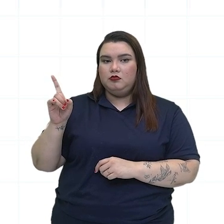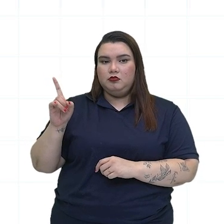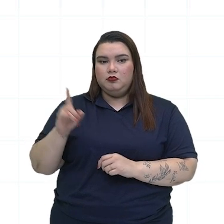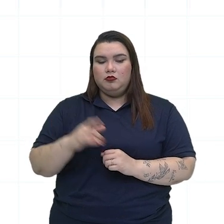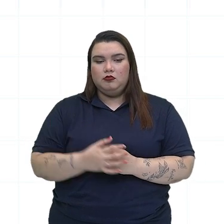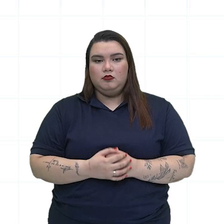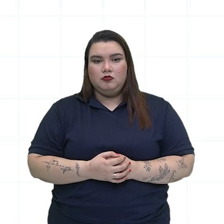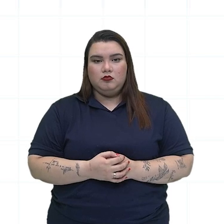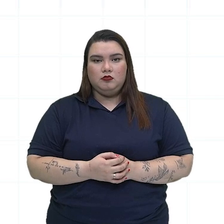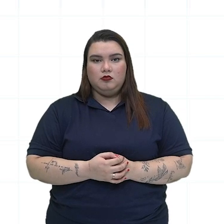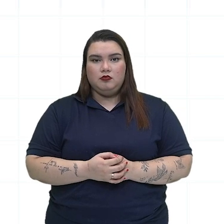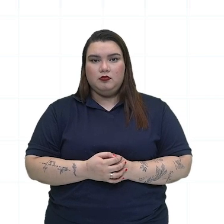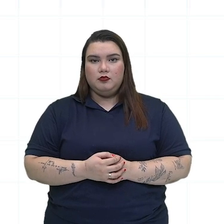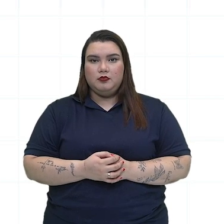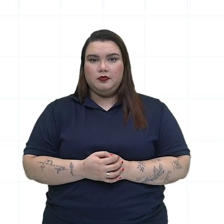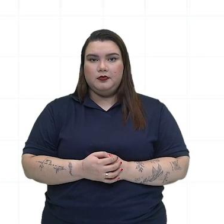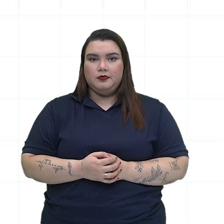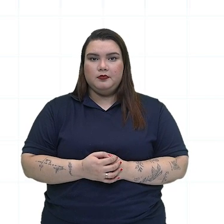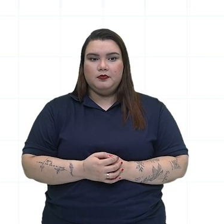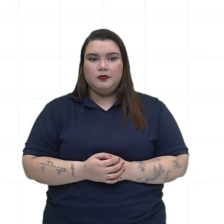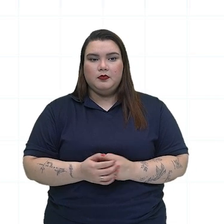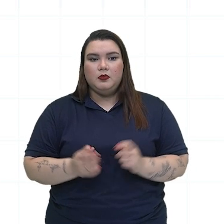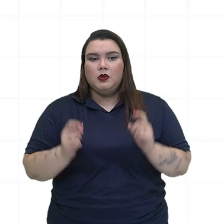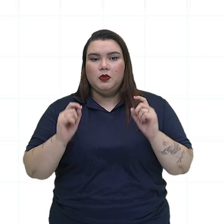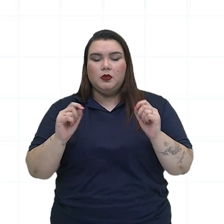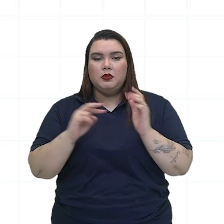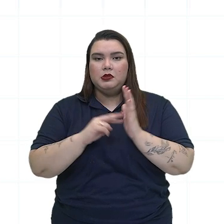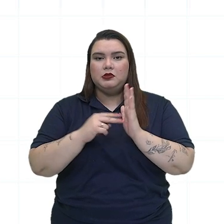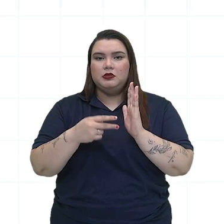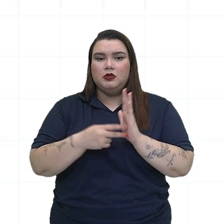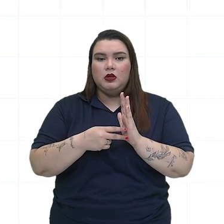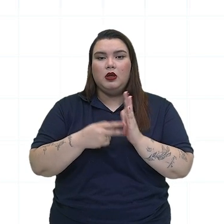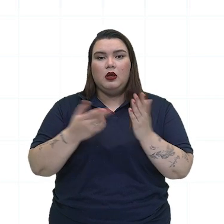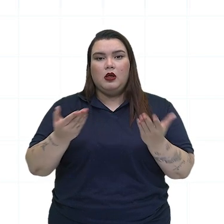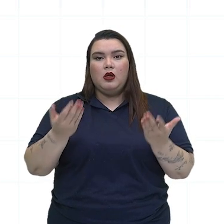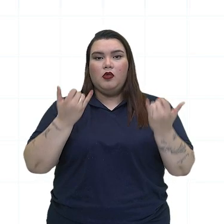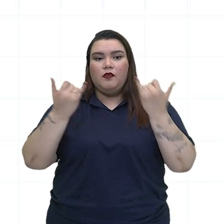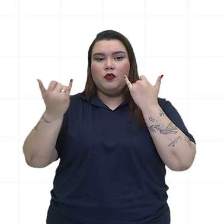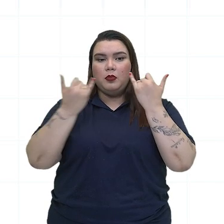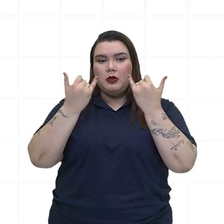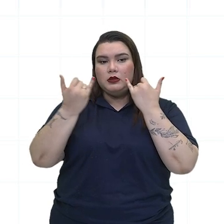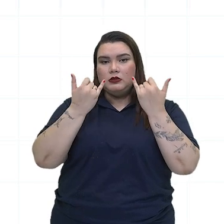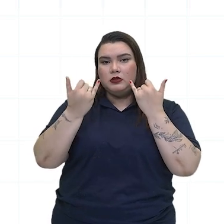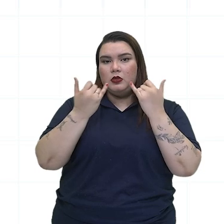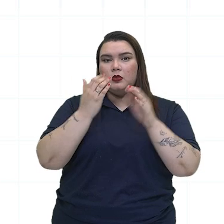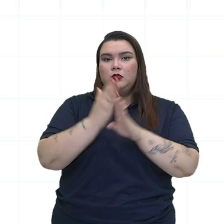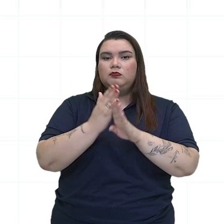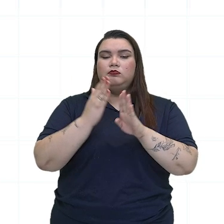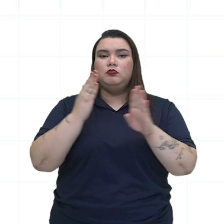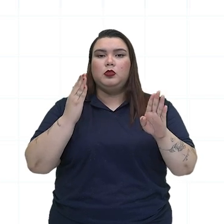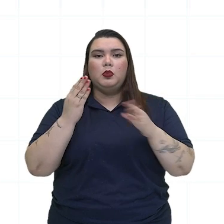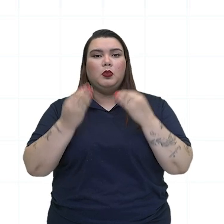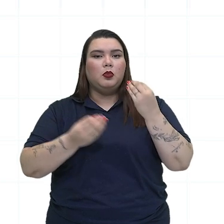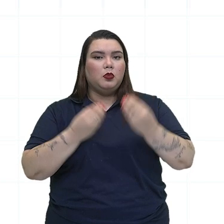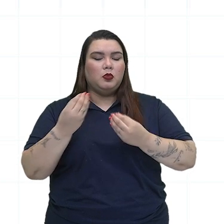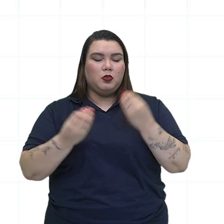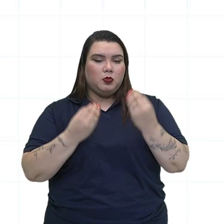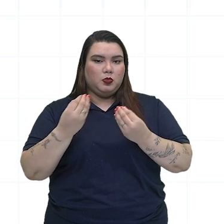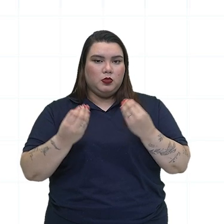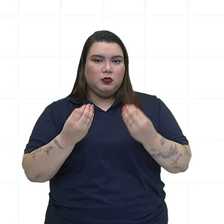information. Identifying information. E vamos identificar, né? Como é que nós identificamos